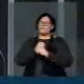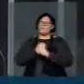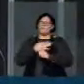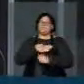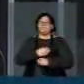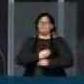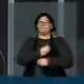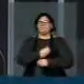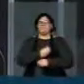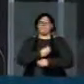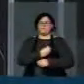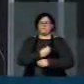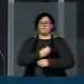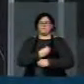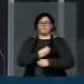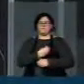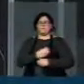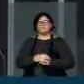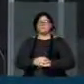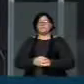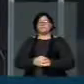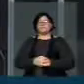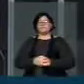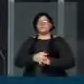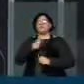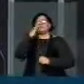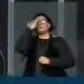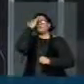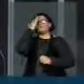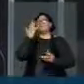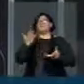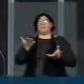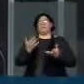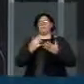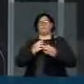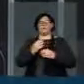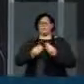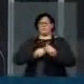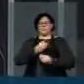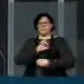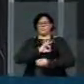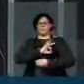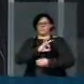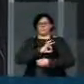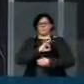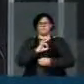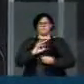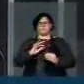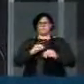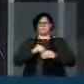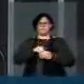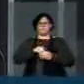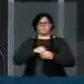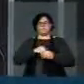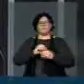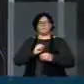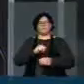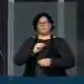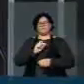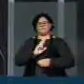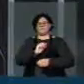dedicação exclusiva, mas como parlamentar, a entender as polícias legislativas da Câmara Municipal do Rio, onde